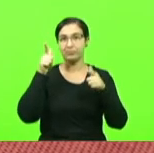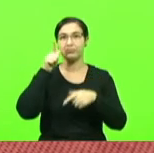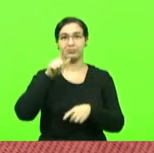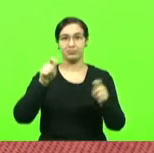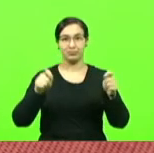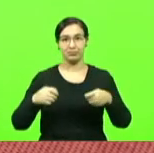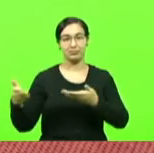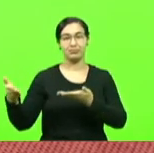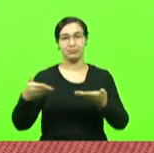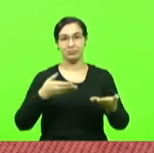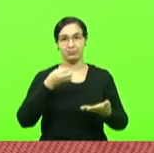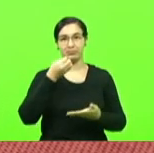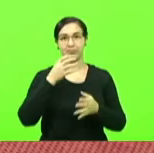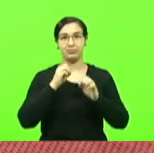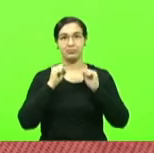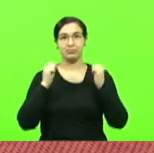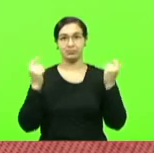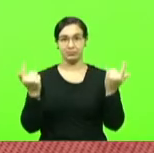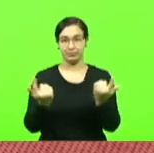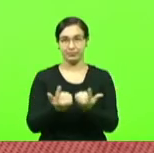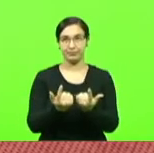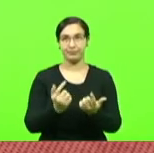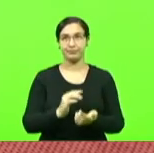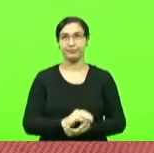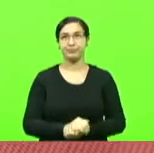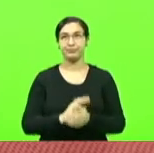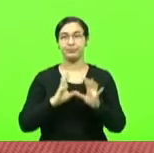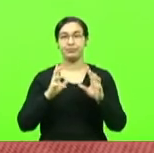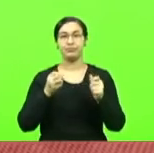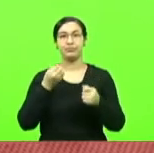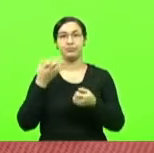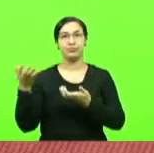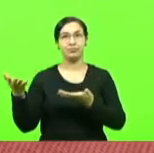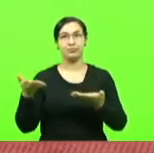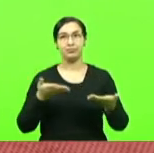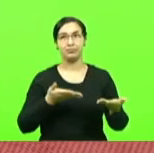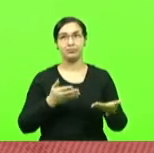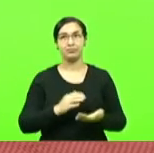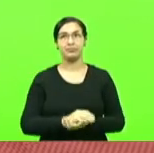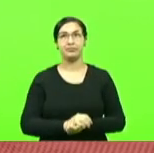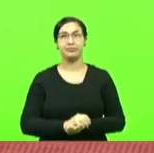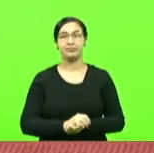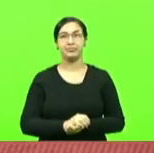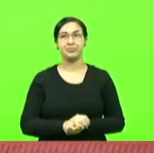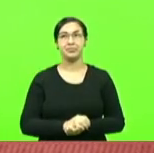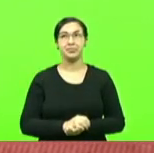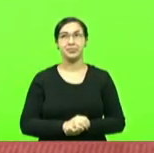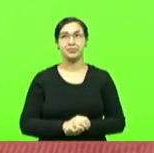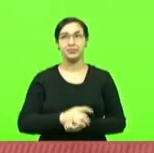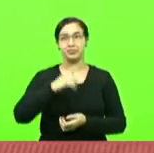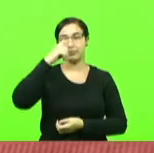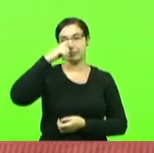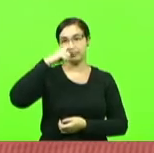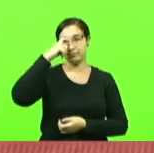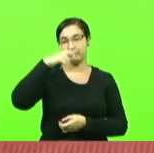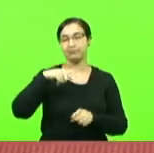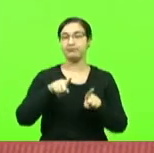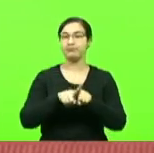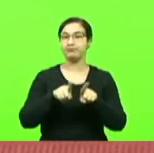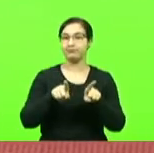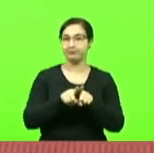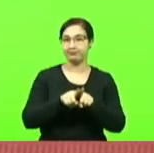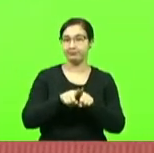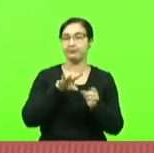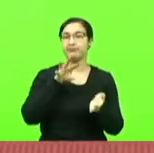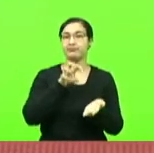bem-vindos a essa casa. Sejam todos bem-vindos. Pela ordem, senhor. Pela ordem, deputado Maurício Kudilark. Também